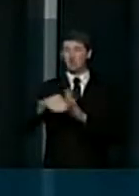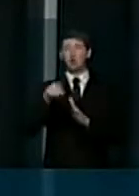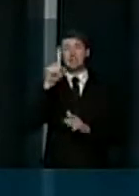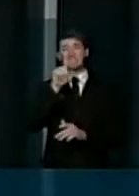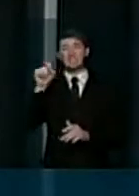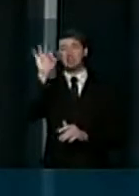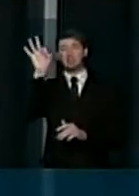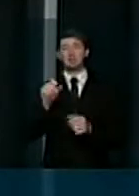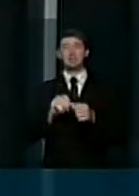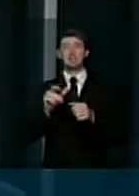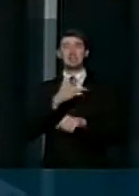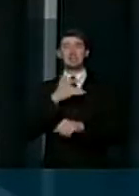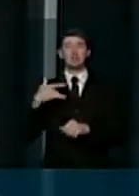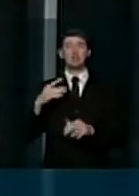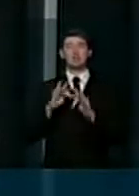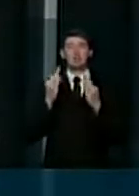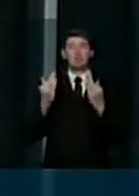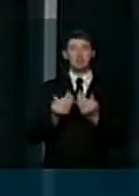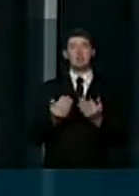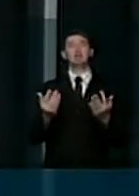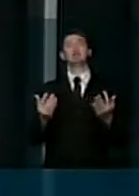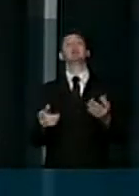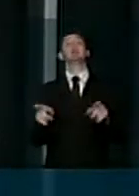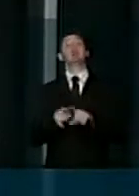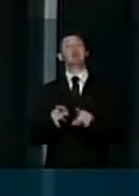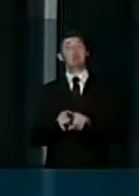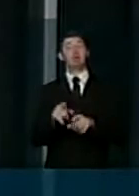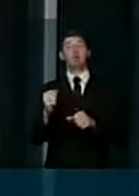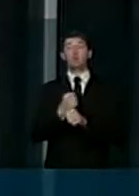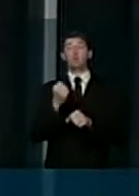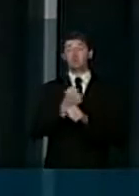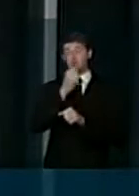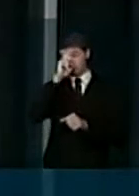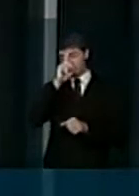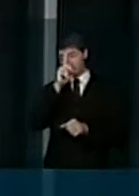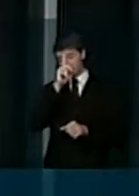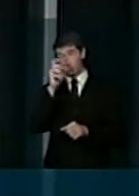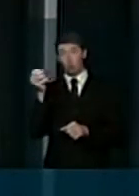os programas de saúde da família, até a construir um novo hospital para a